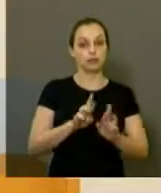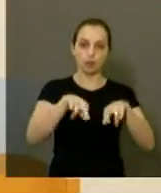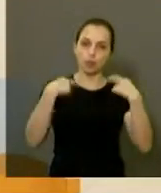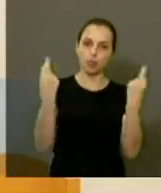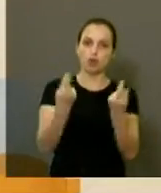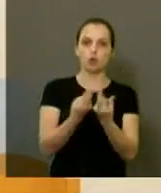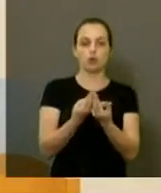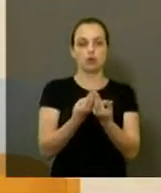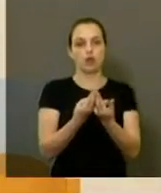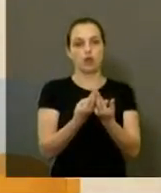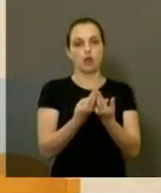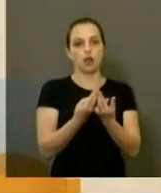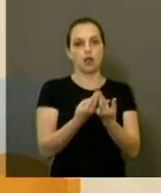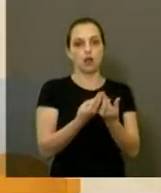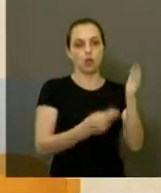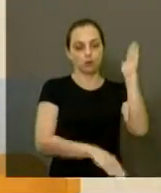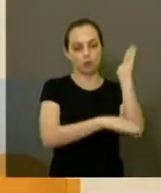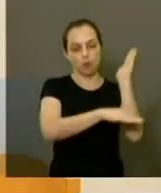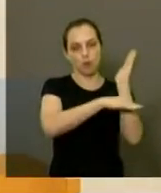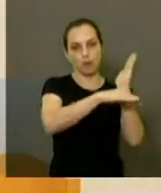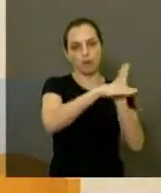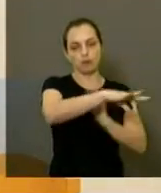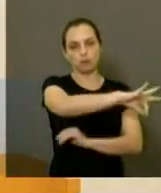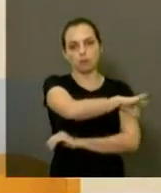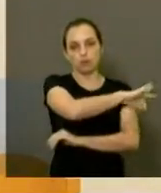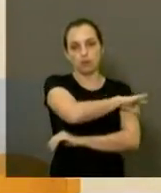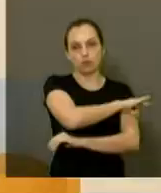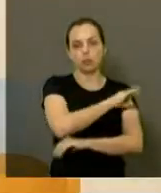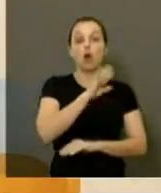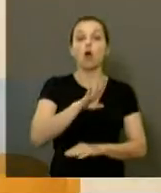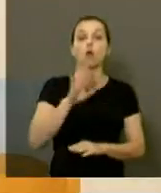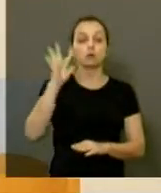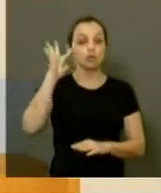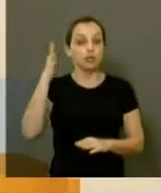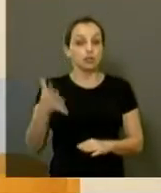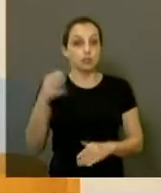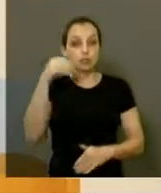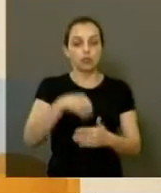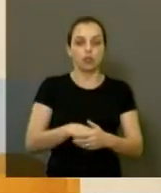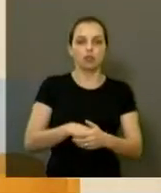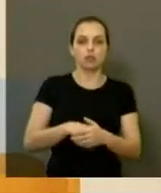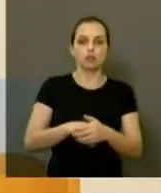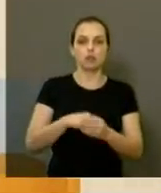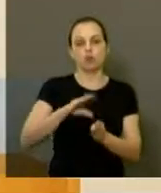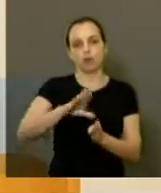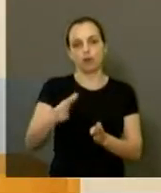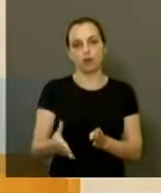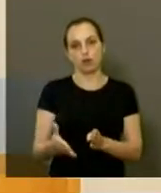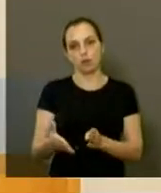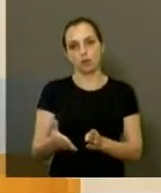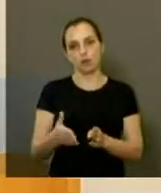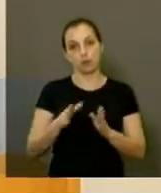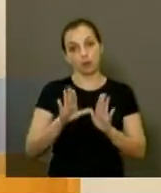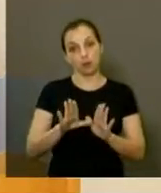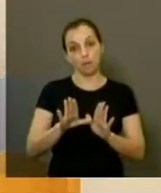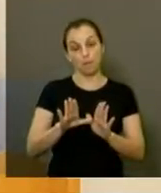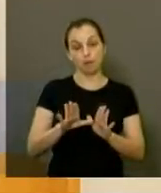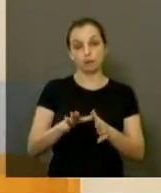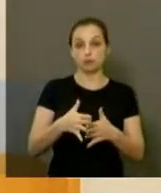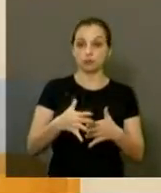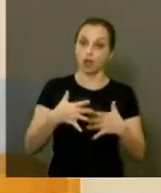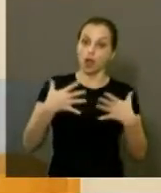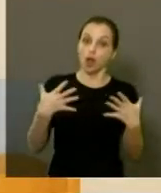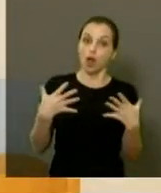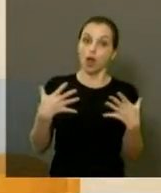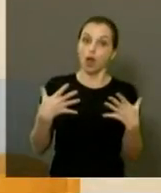da Prefeitura, que é onde se define os rumos das votações dessa casa. Mas o que me espantou, e é sobre isso